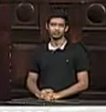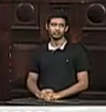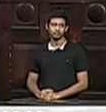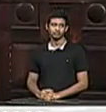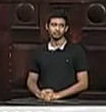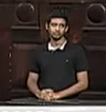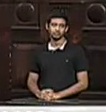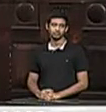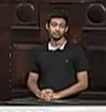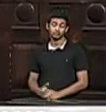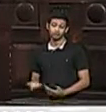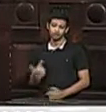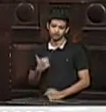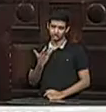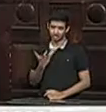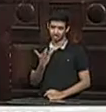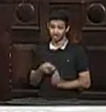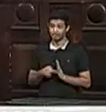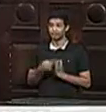Queria, primeiro,